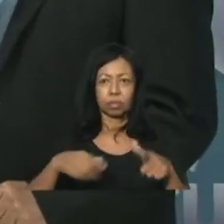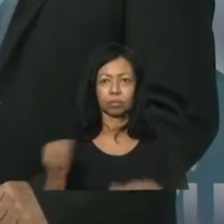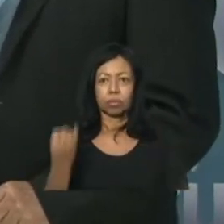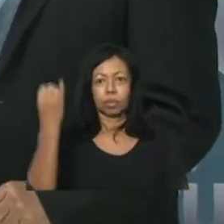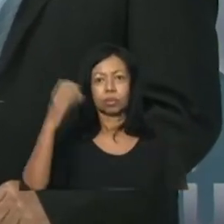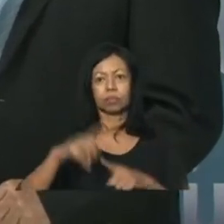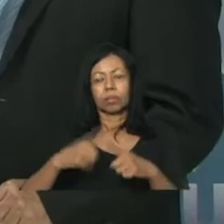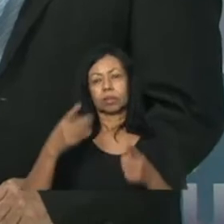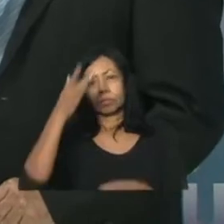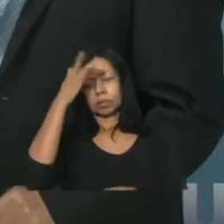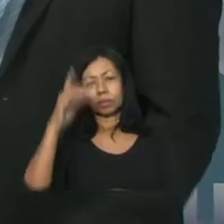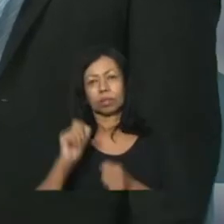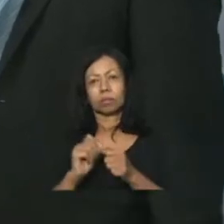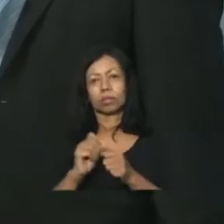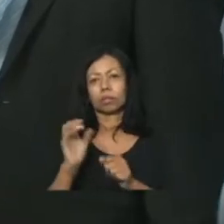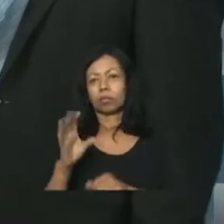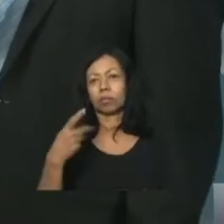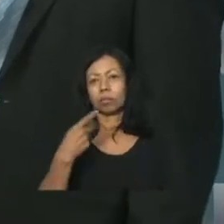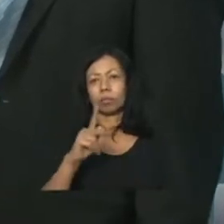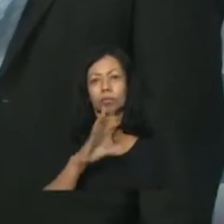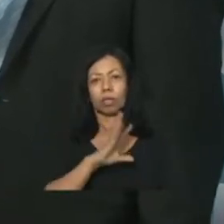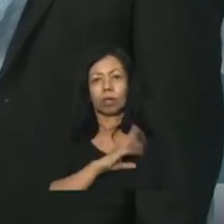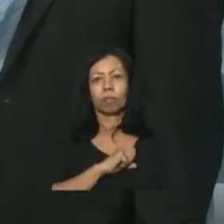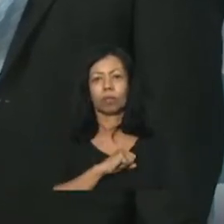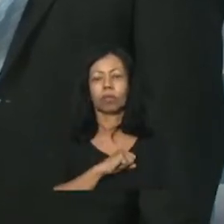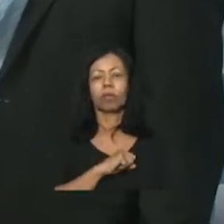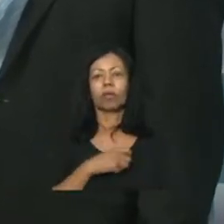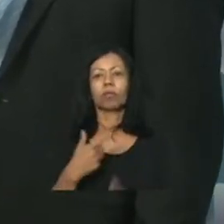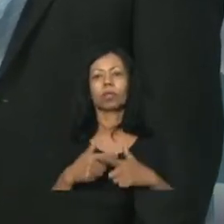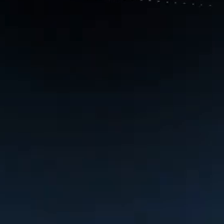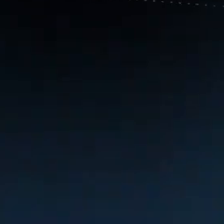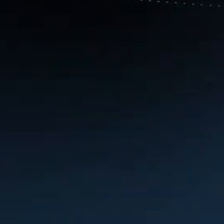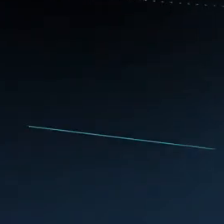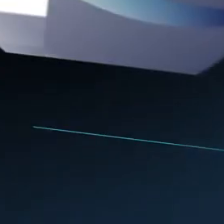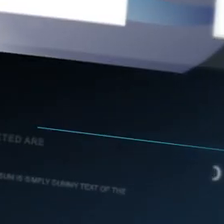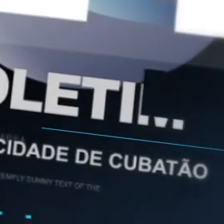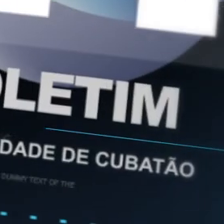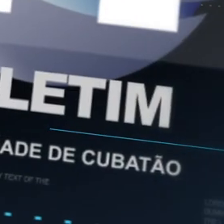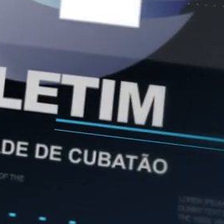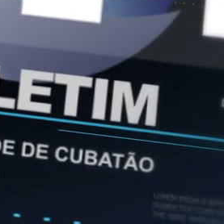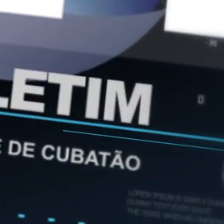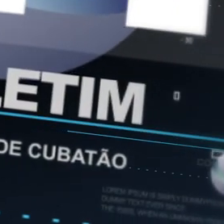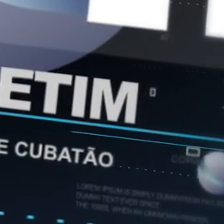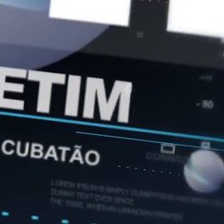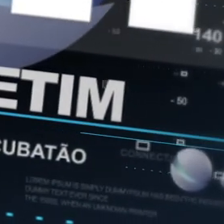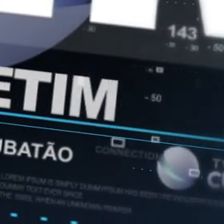sem cargo nenhum, tudo por amor àquele que realmente ela gosta do seu bairro.